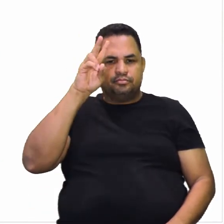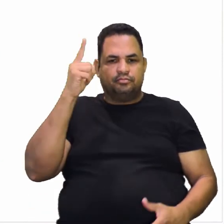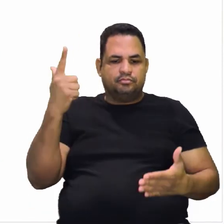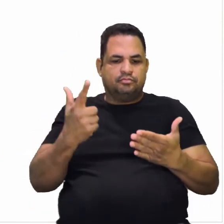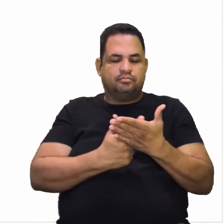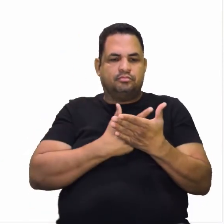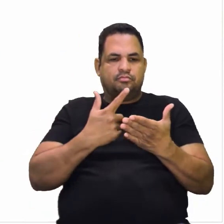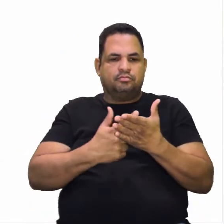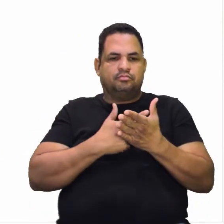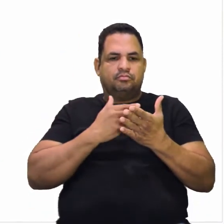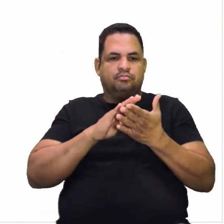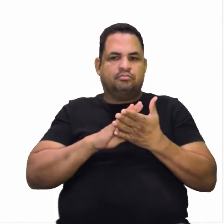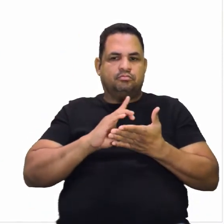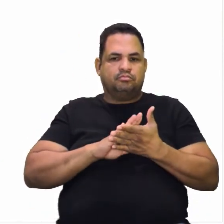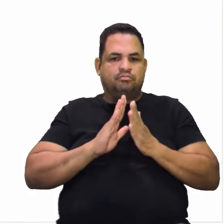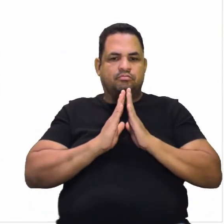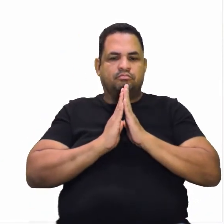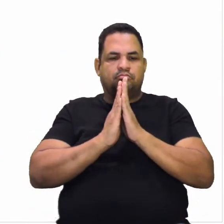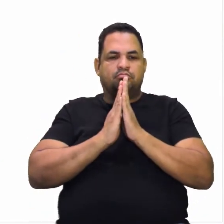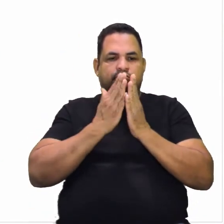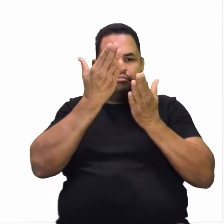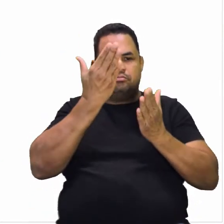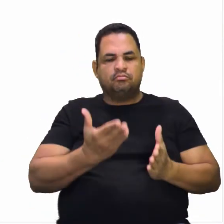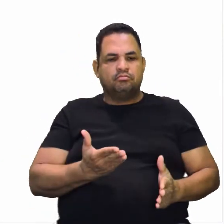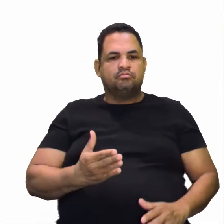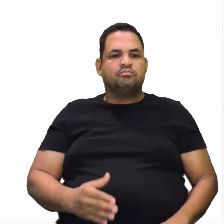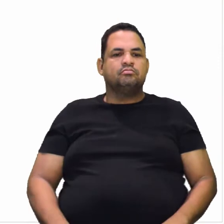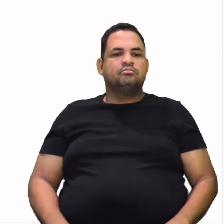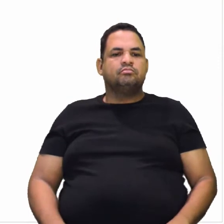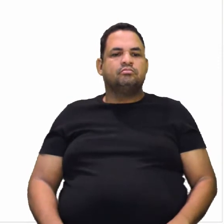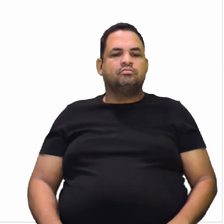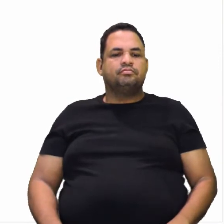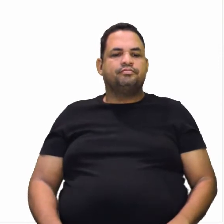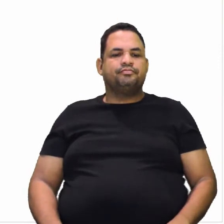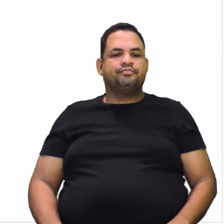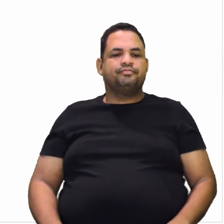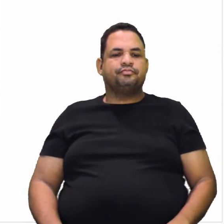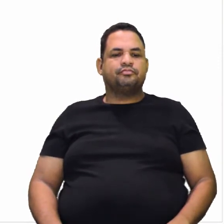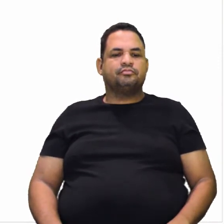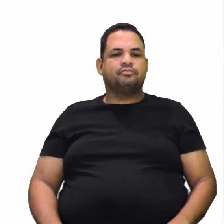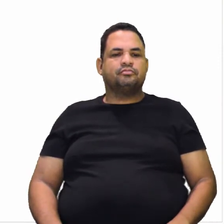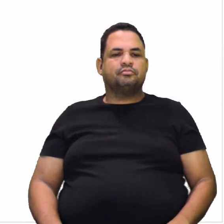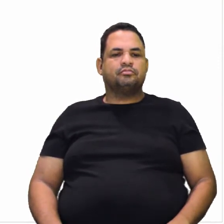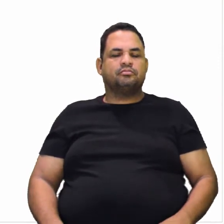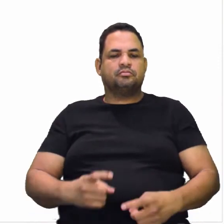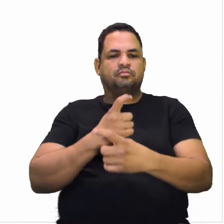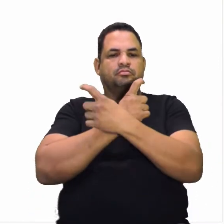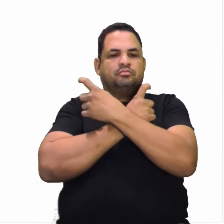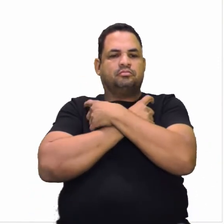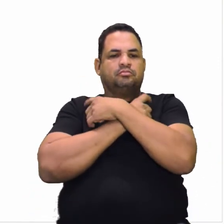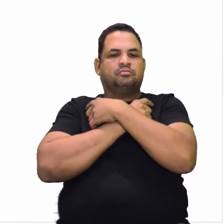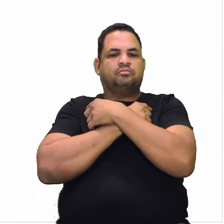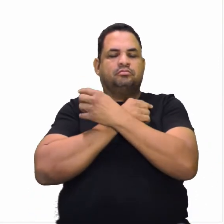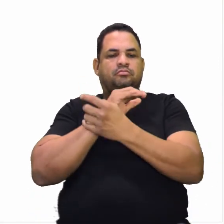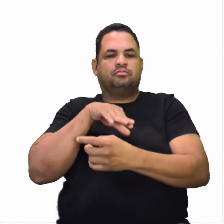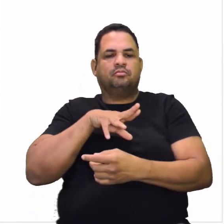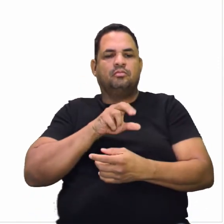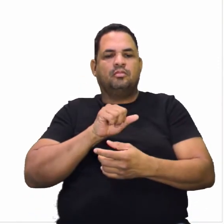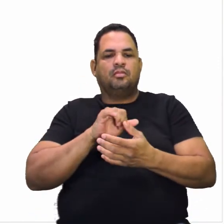sagrado? É perante a ele que os faraós e os nobres iriam